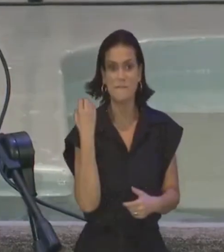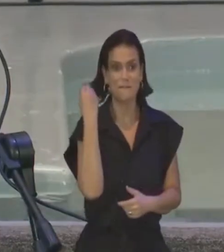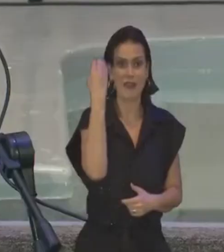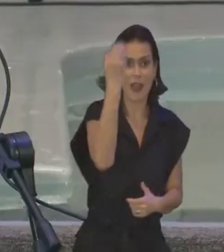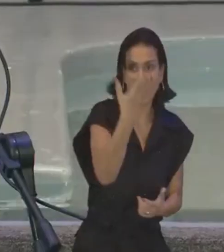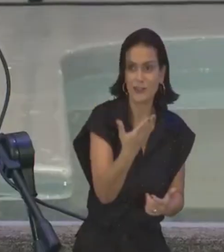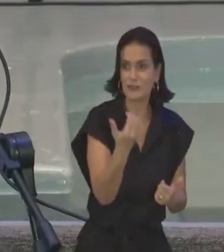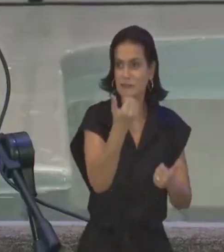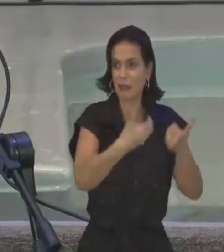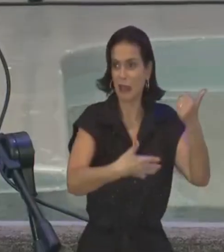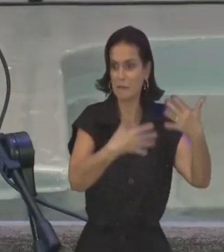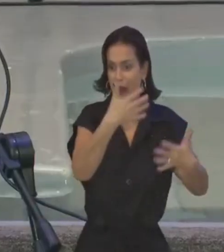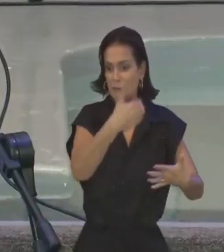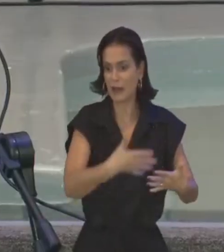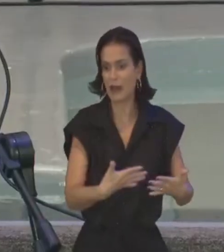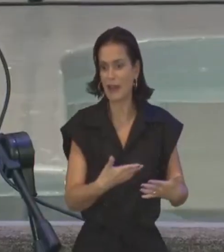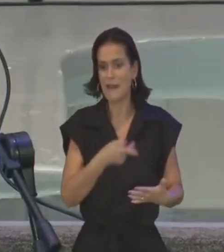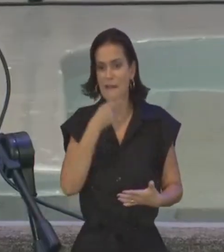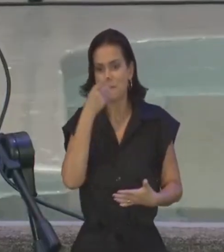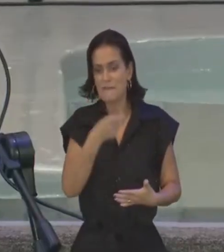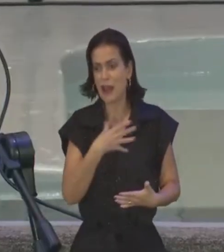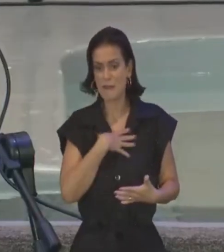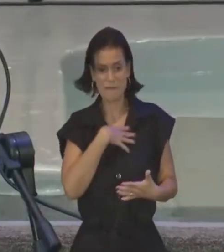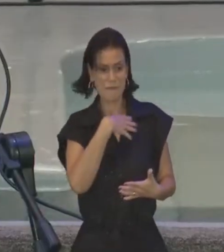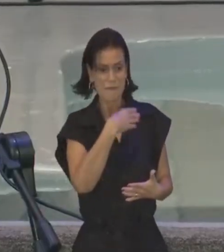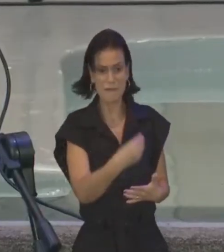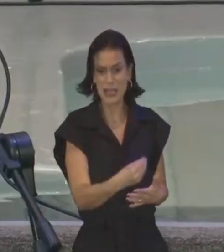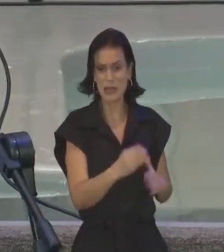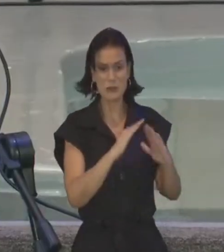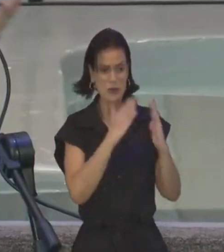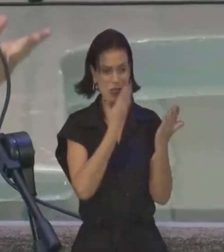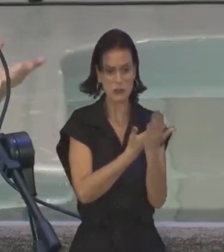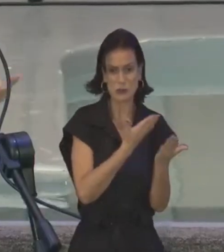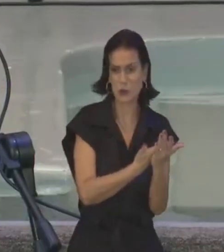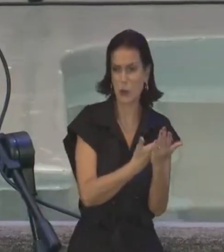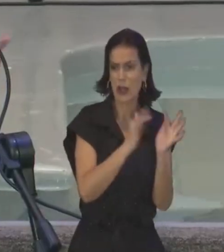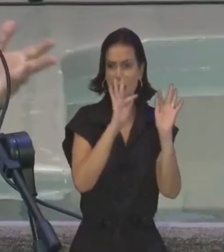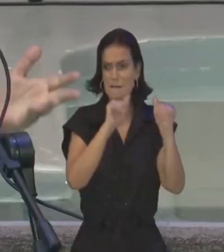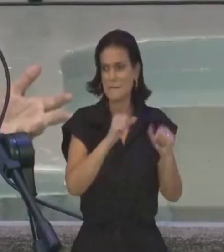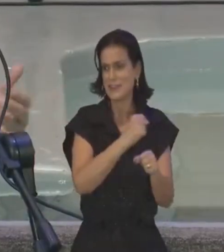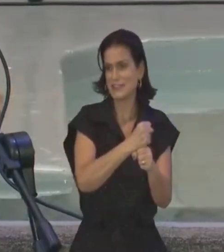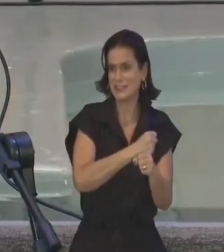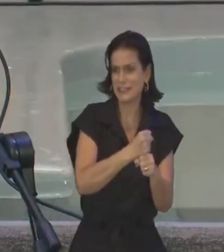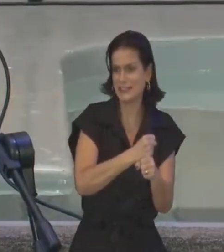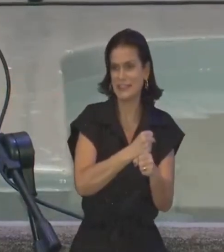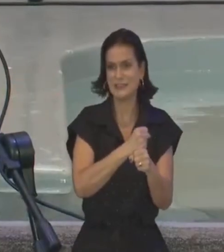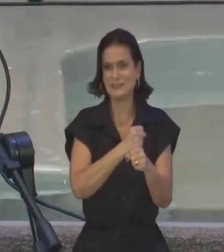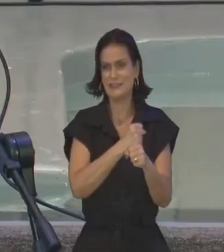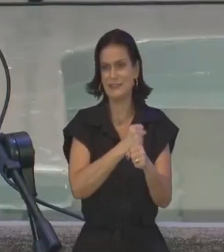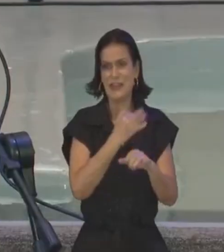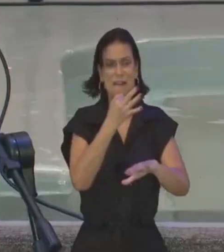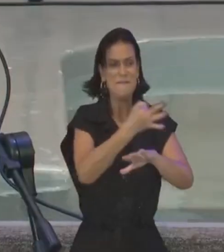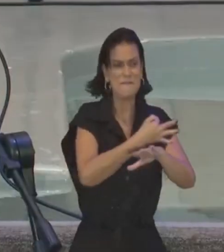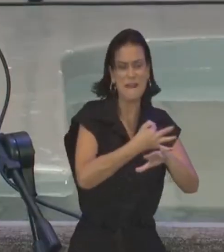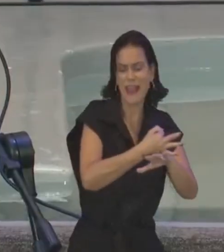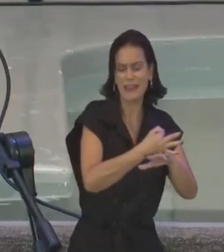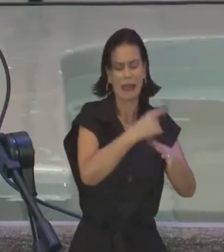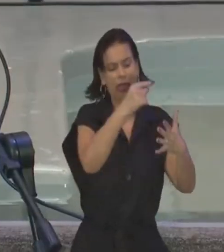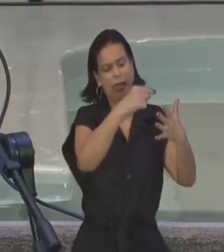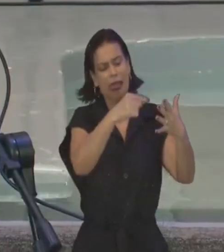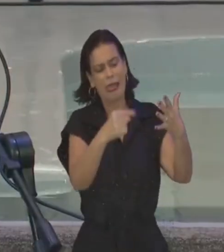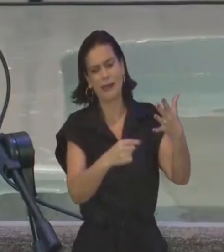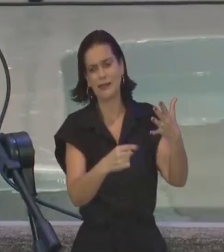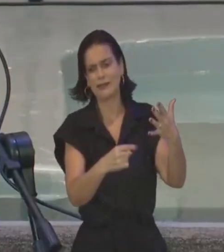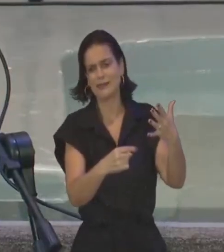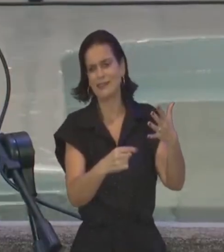viagens, falamos dos nossos filhos que estão na escola, final de ano, falamos das nossas férias, falamos